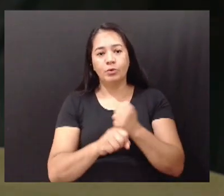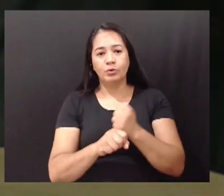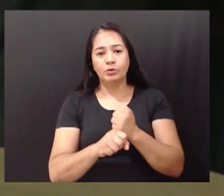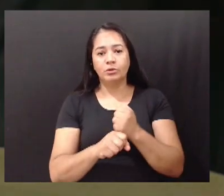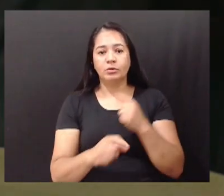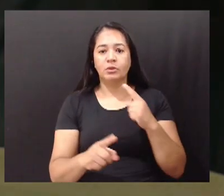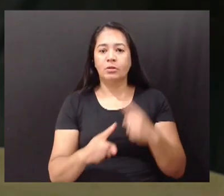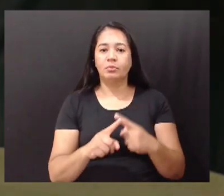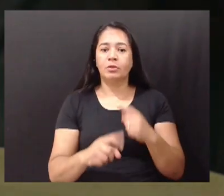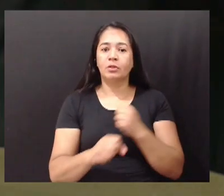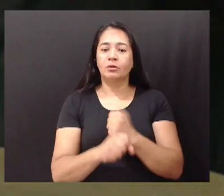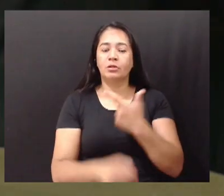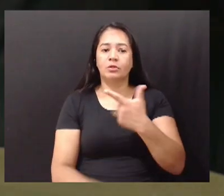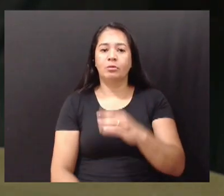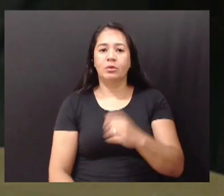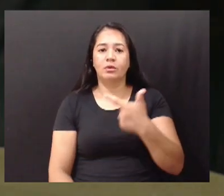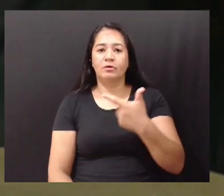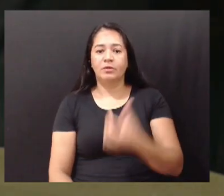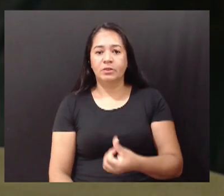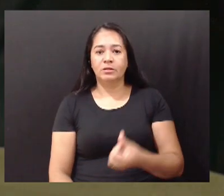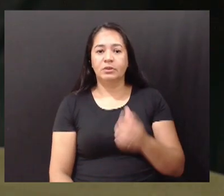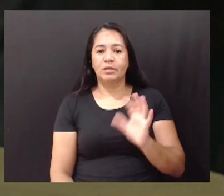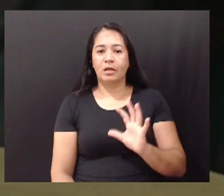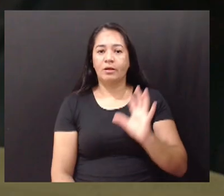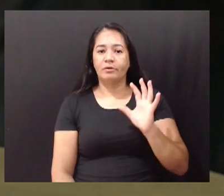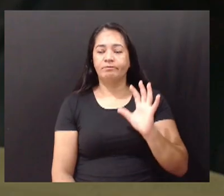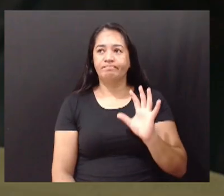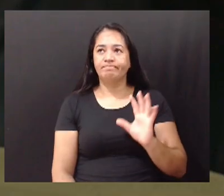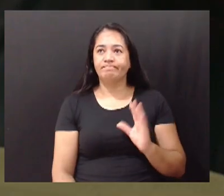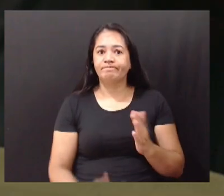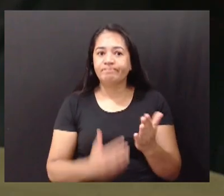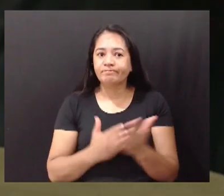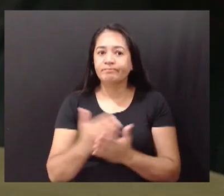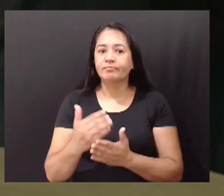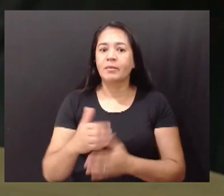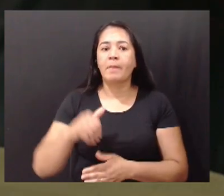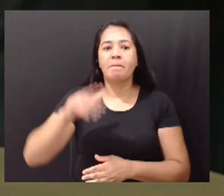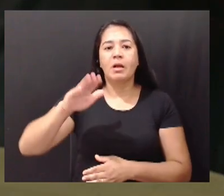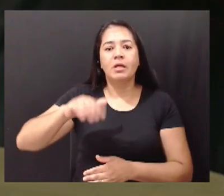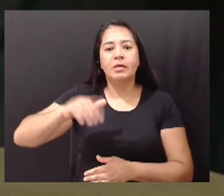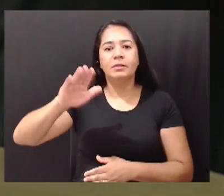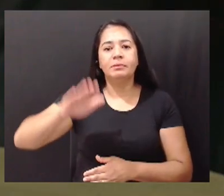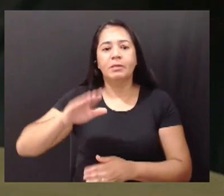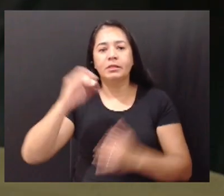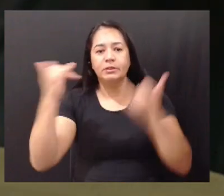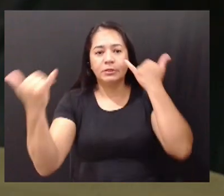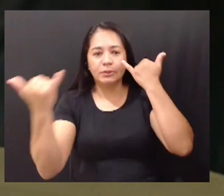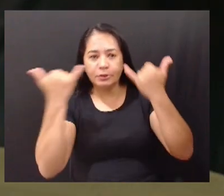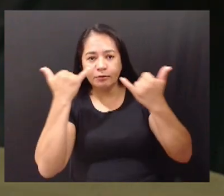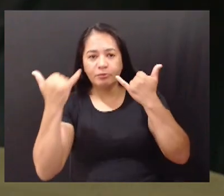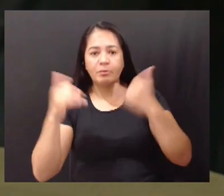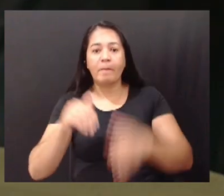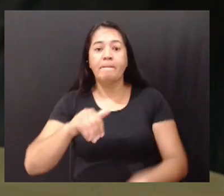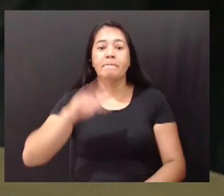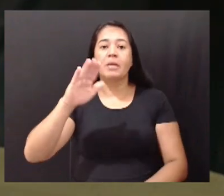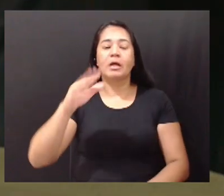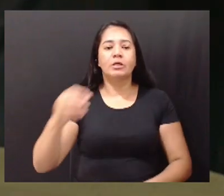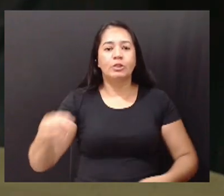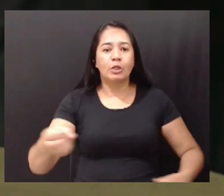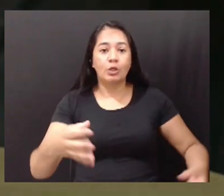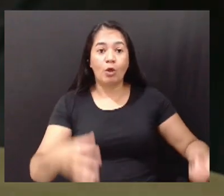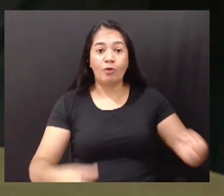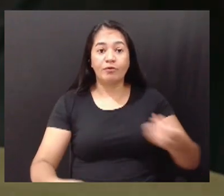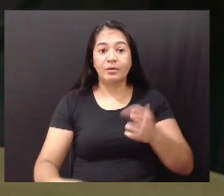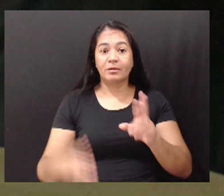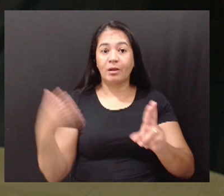com certeza vai vir aí vão vir mais informações, mais novidades referente à tecnologia que não para